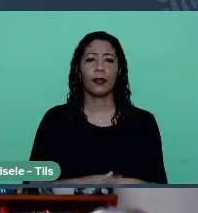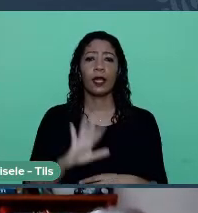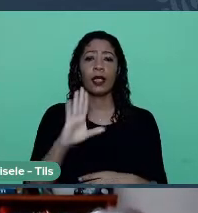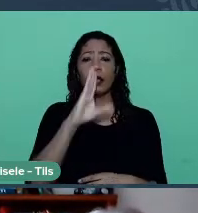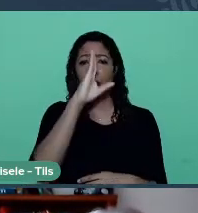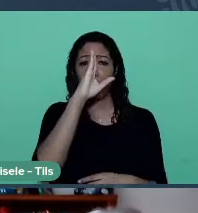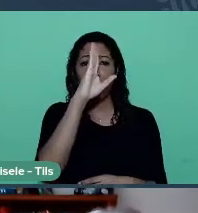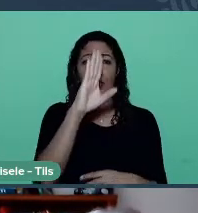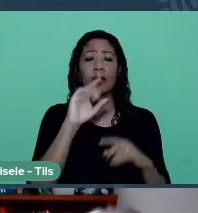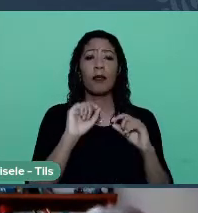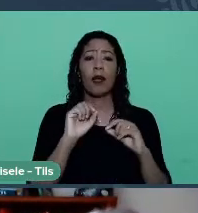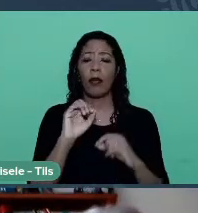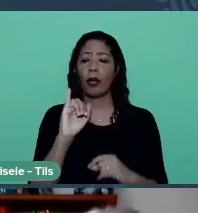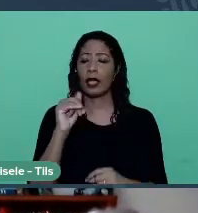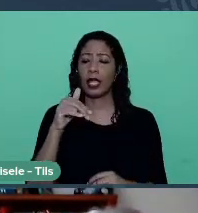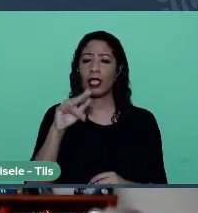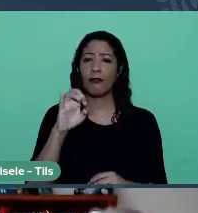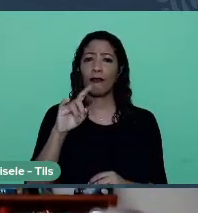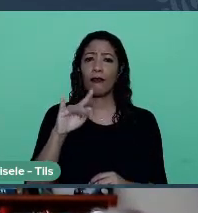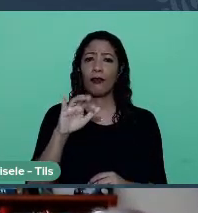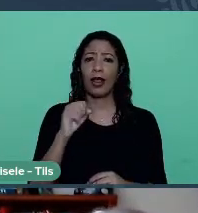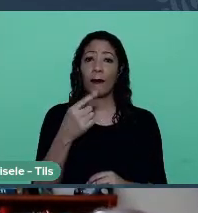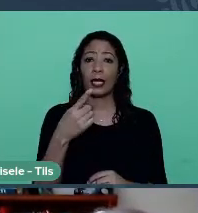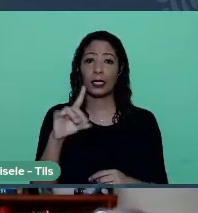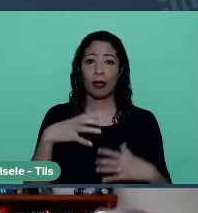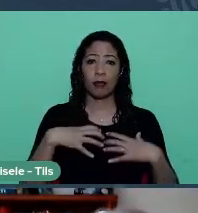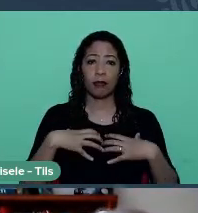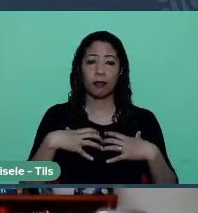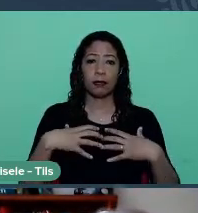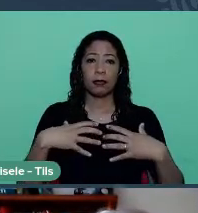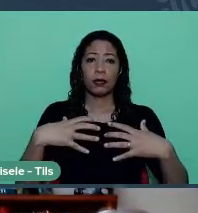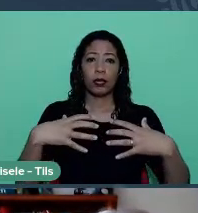outras, por uma inflamação crônica das vias respiratórias.